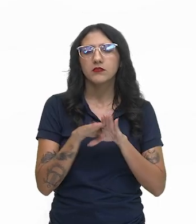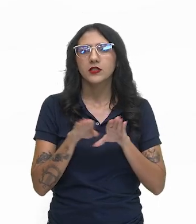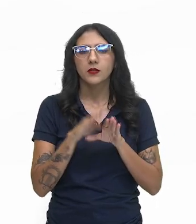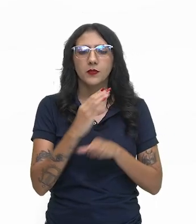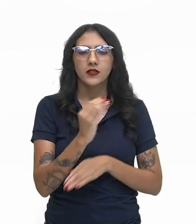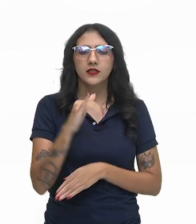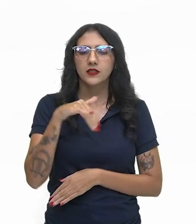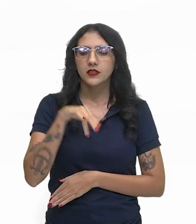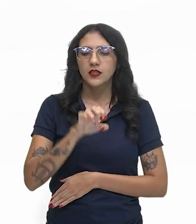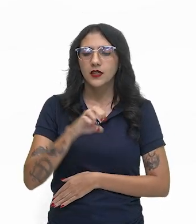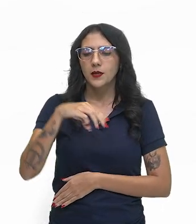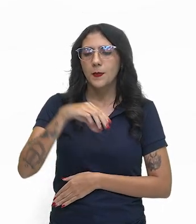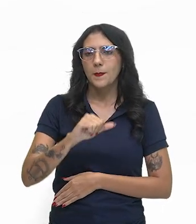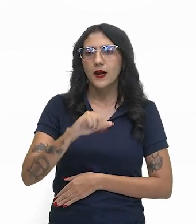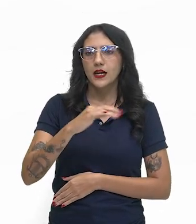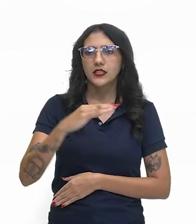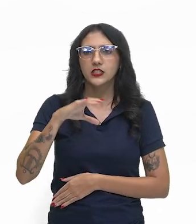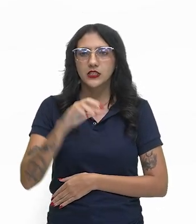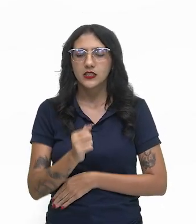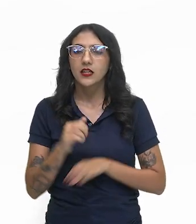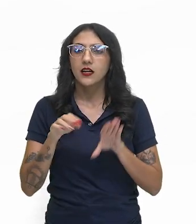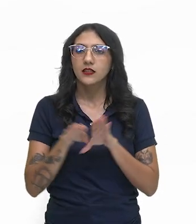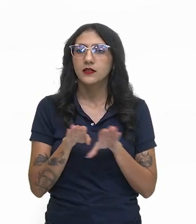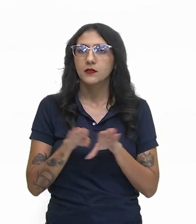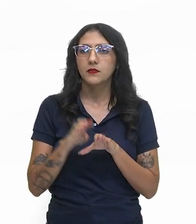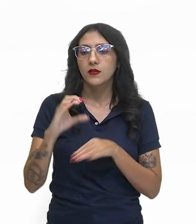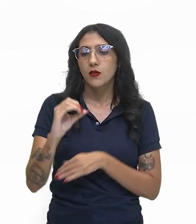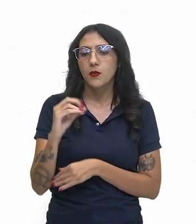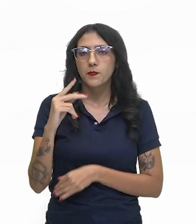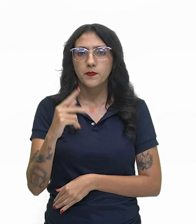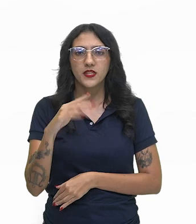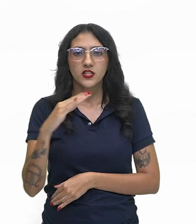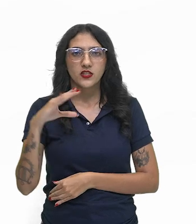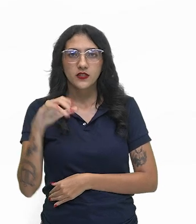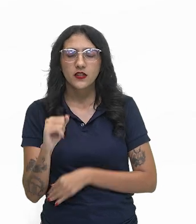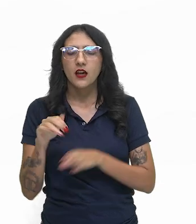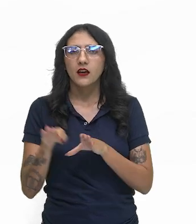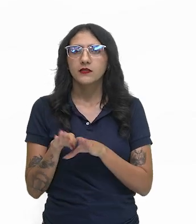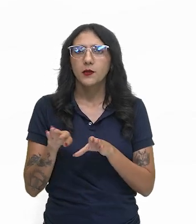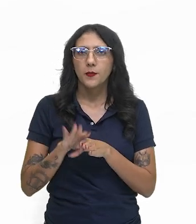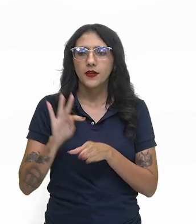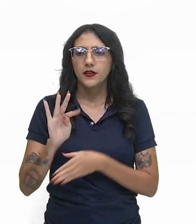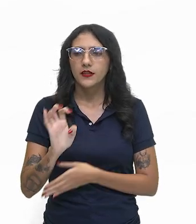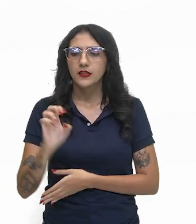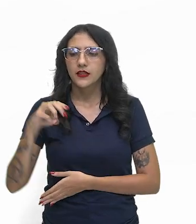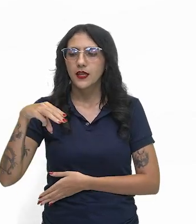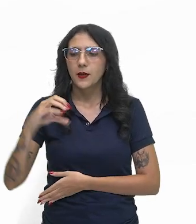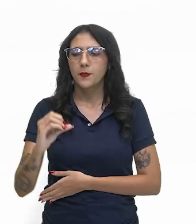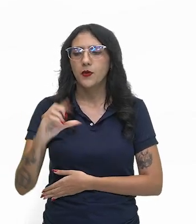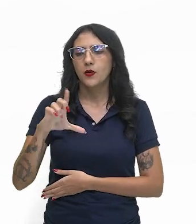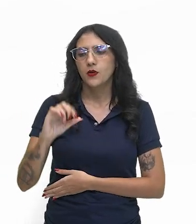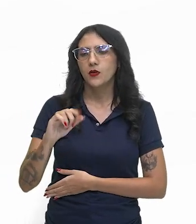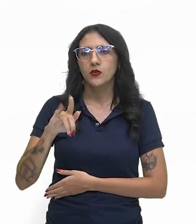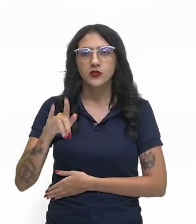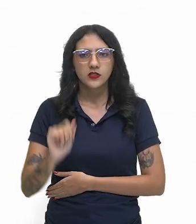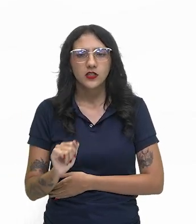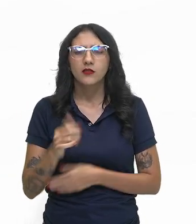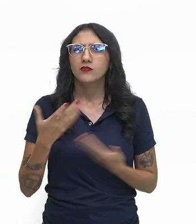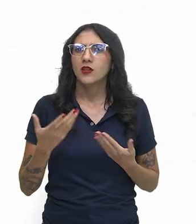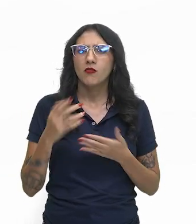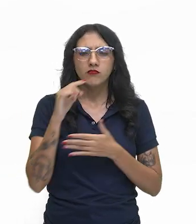cinemática, envolve a óptica, envolve a termologia, enfim,